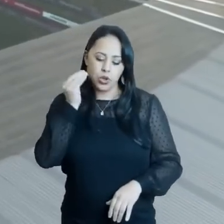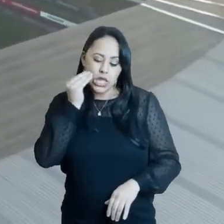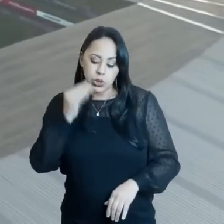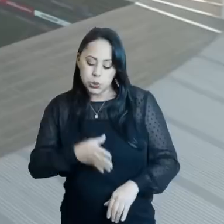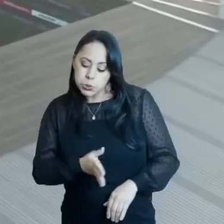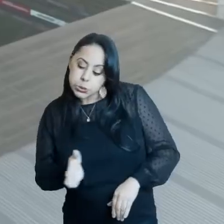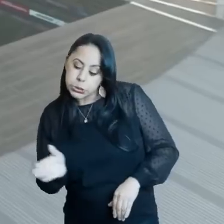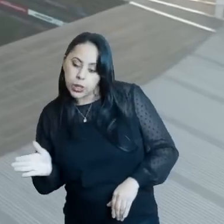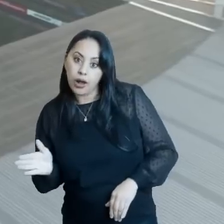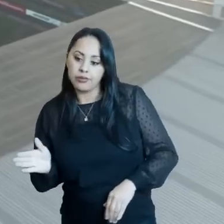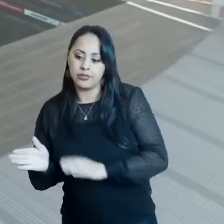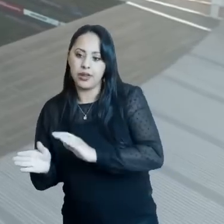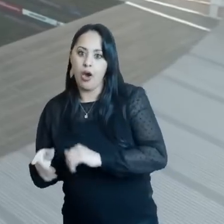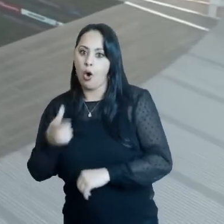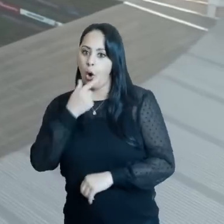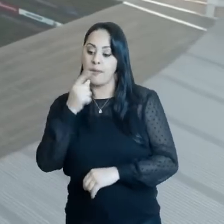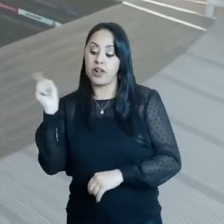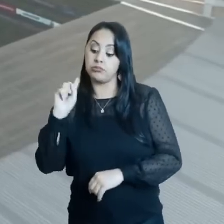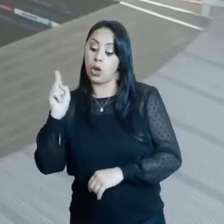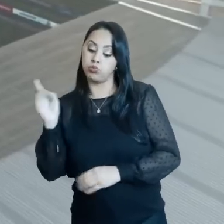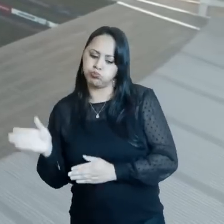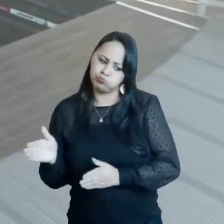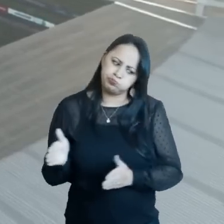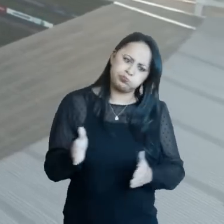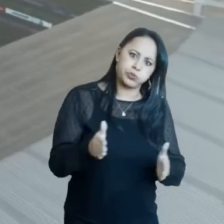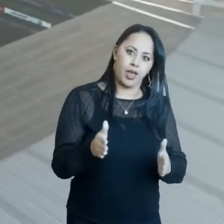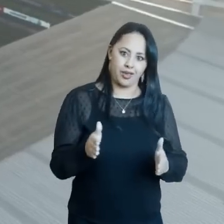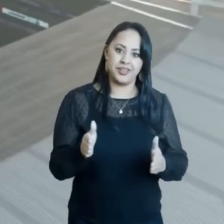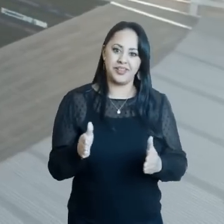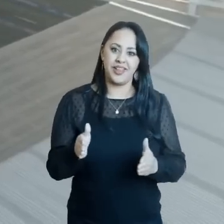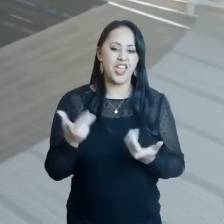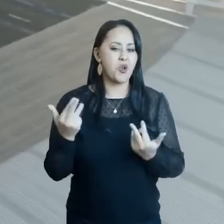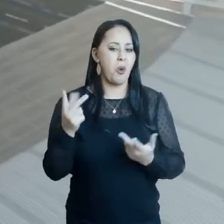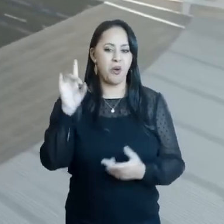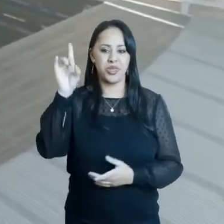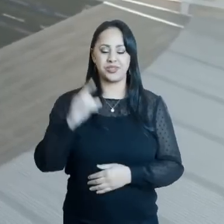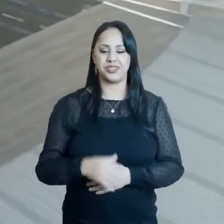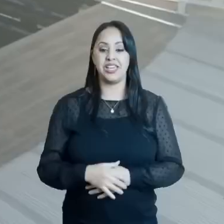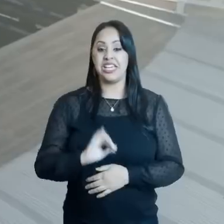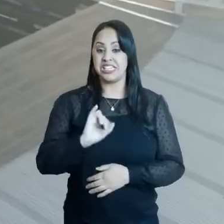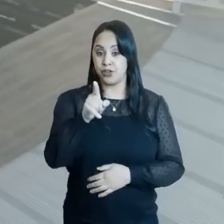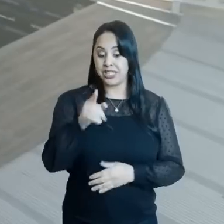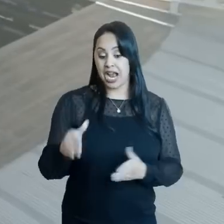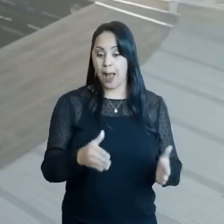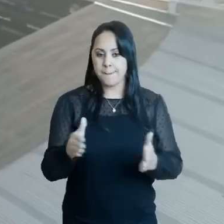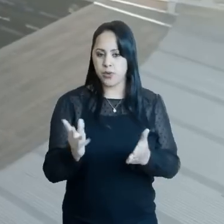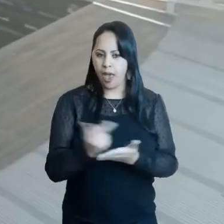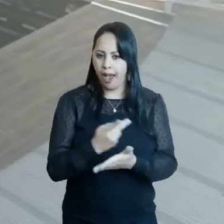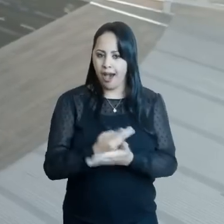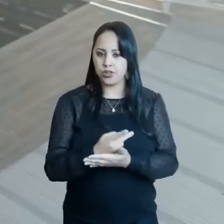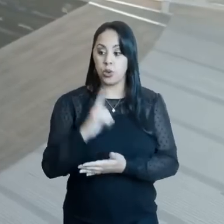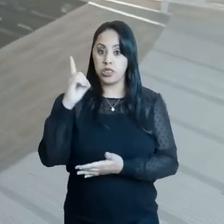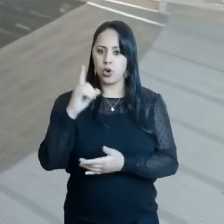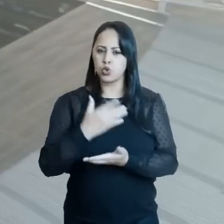dela aqui, para mudar para cá, ele me dá uma chicotada e faz eu voltar para a linha. Aí você sabe que você tá salvo mesmo, de verdade. Então,